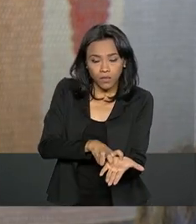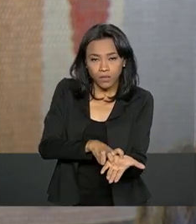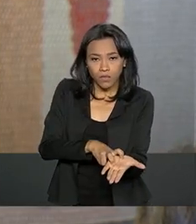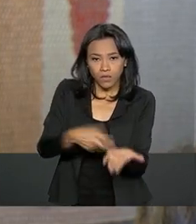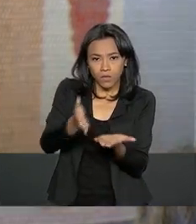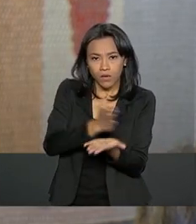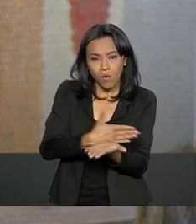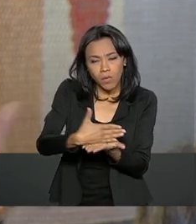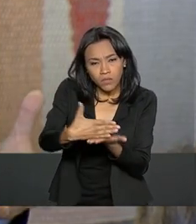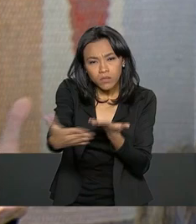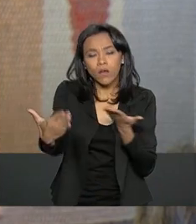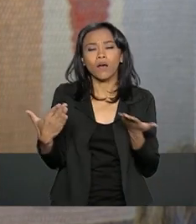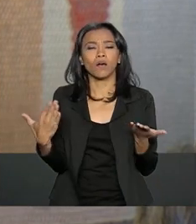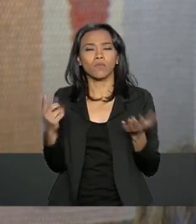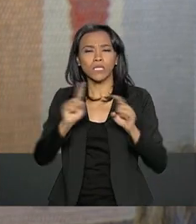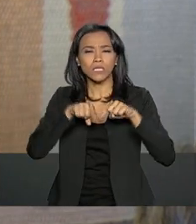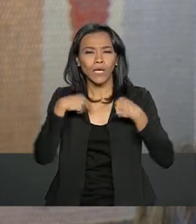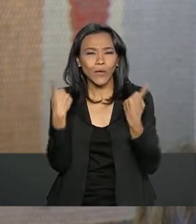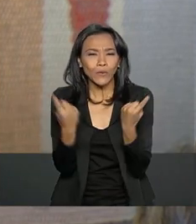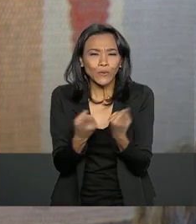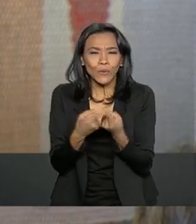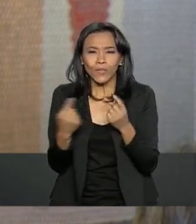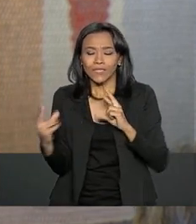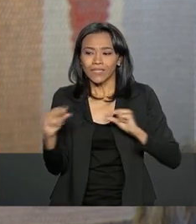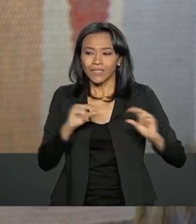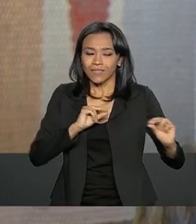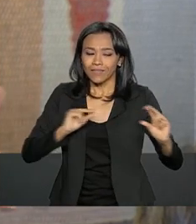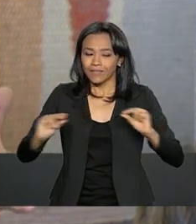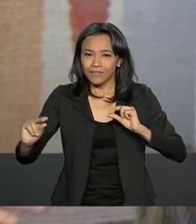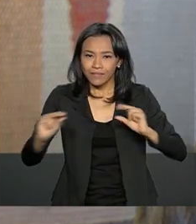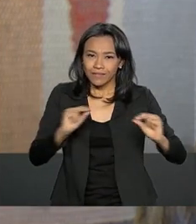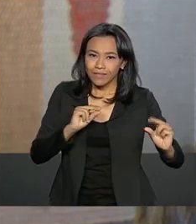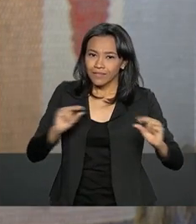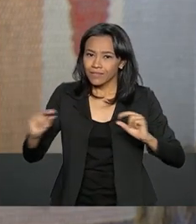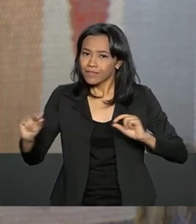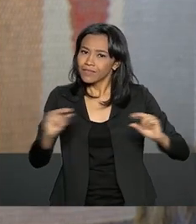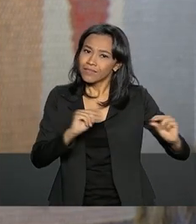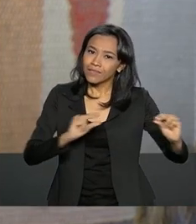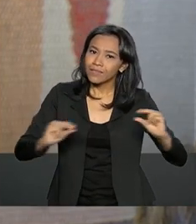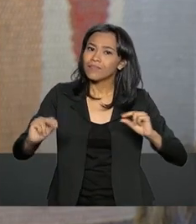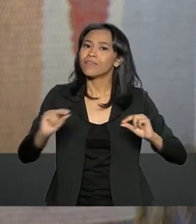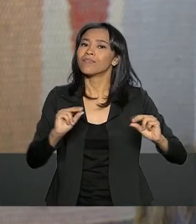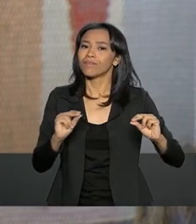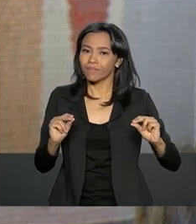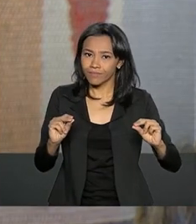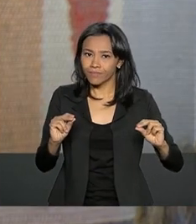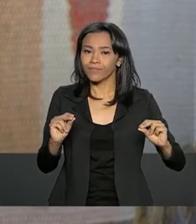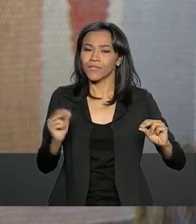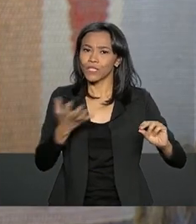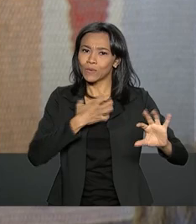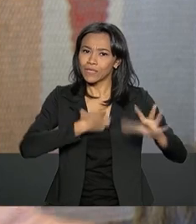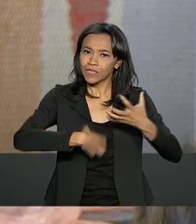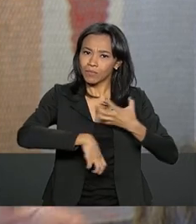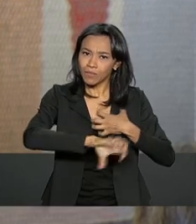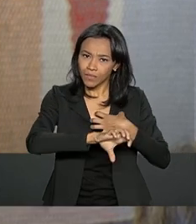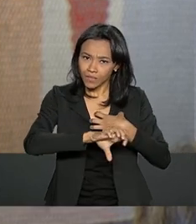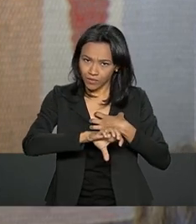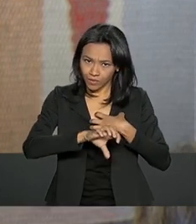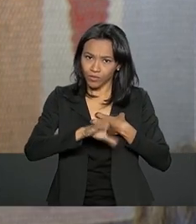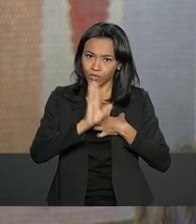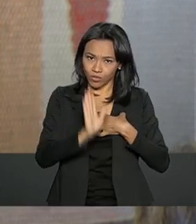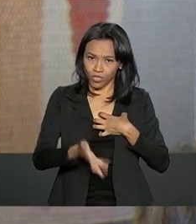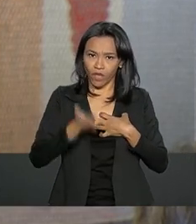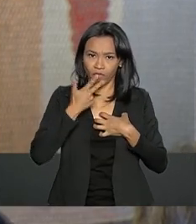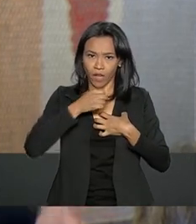começamos estas reuniões com essa expectativa e realmente o clima que eu acabei de comentar isso na